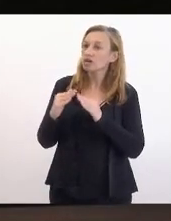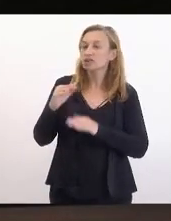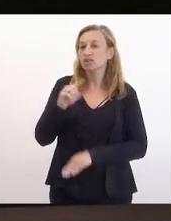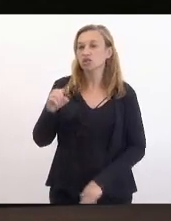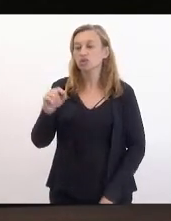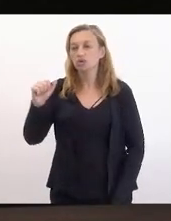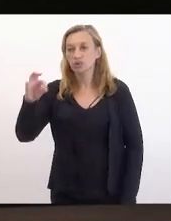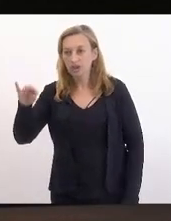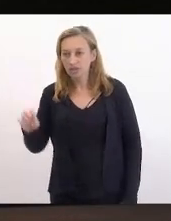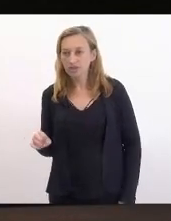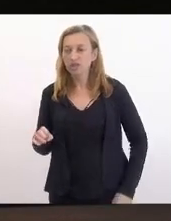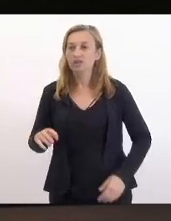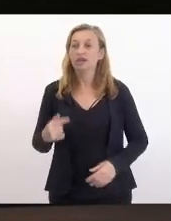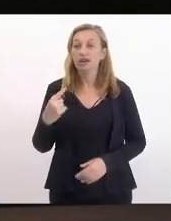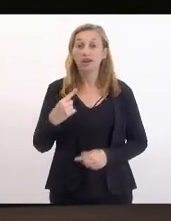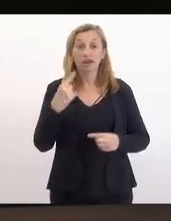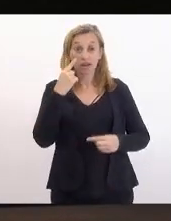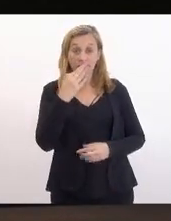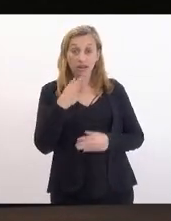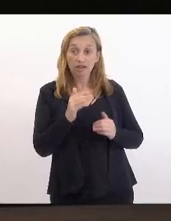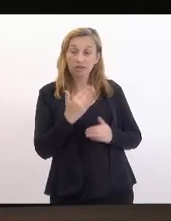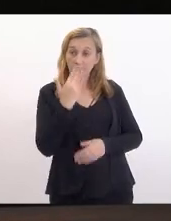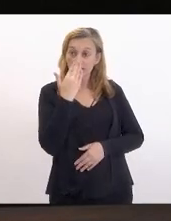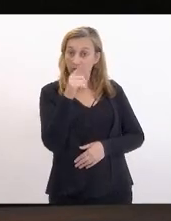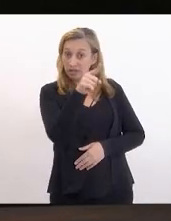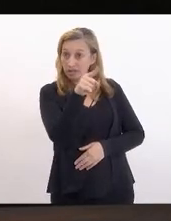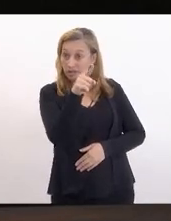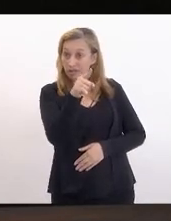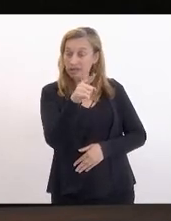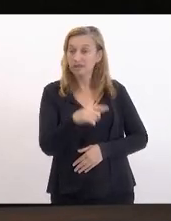da zona leste aqui na frente e